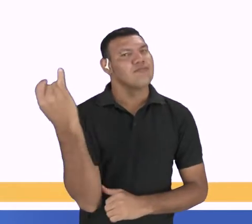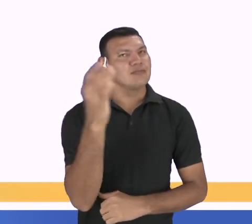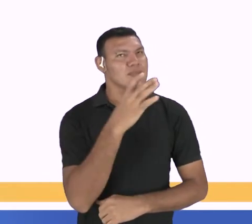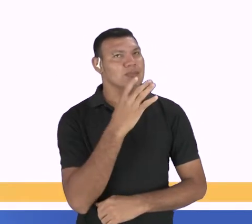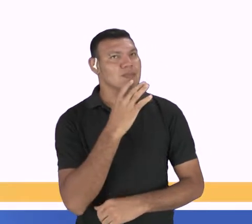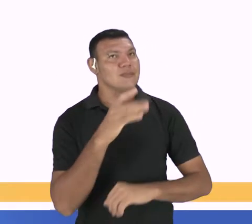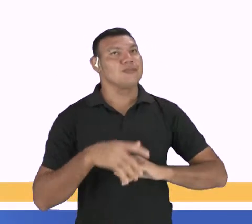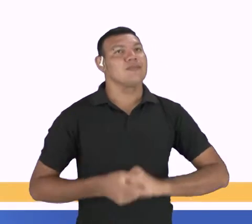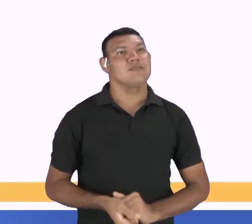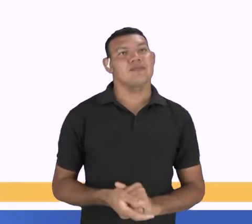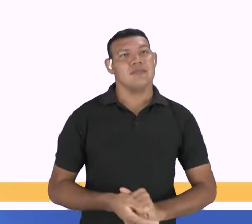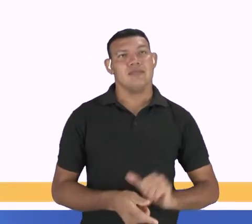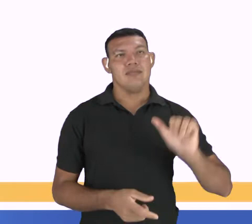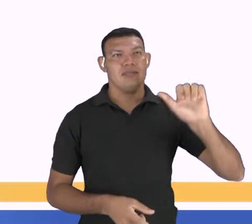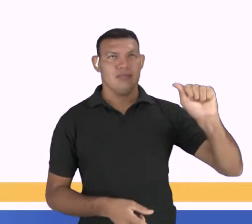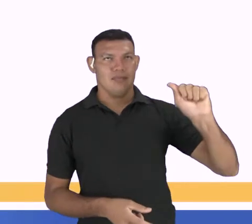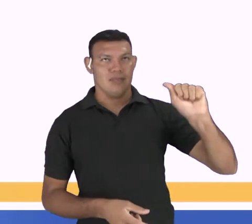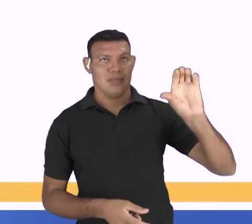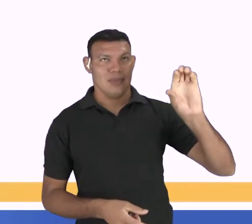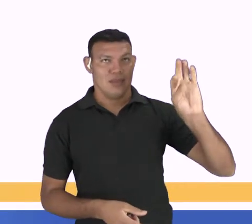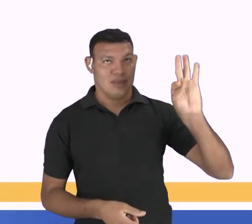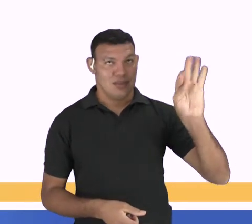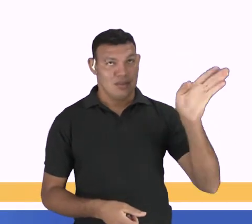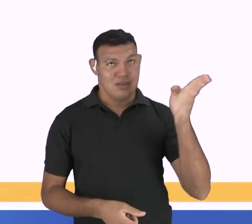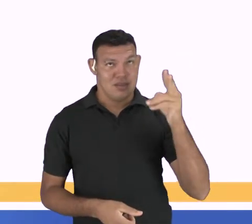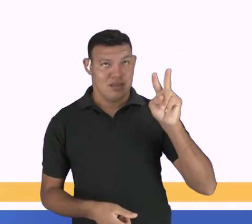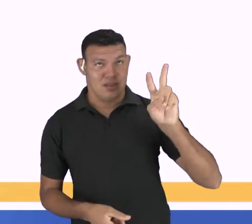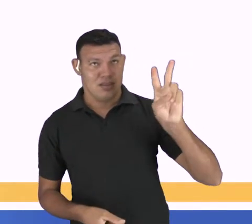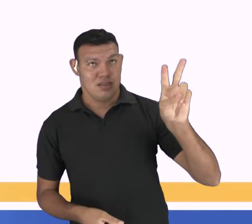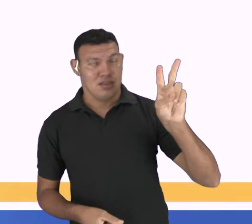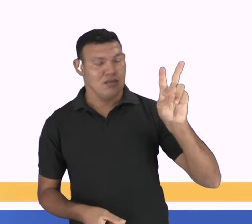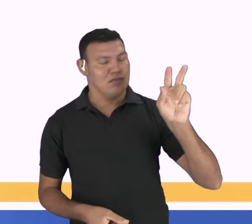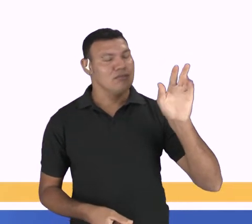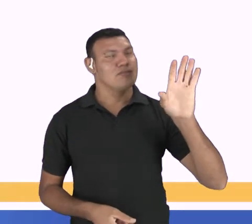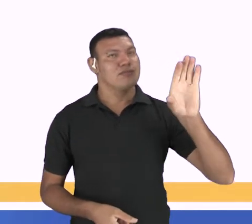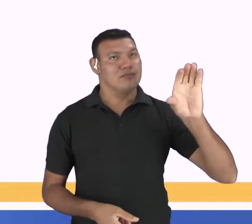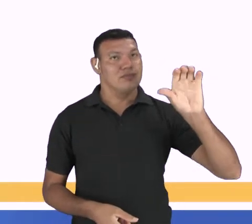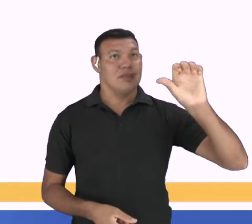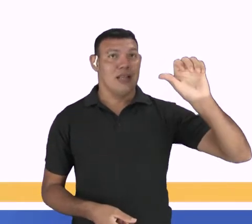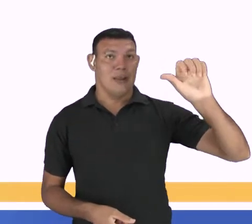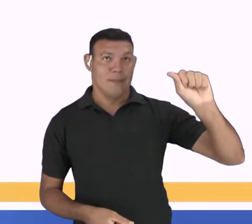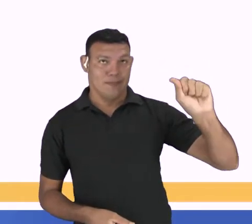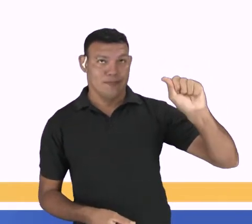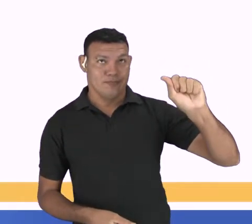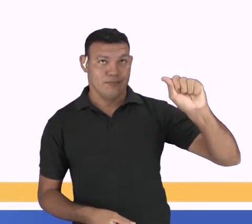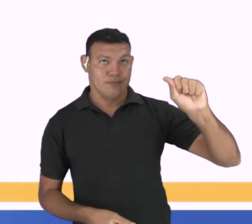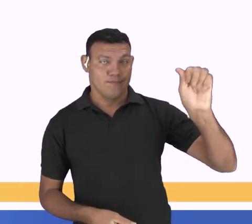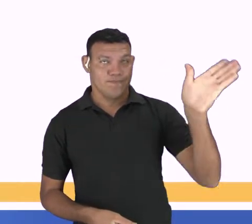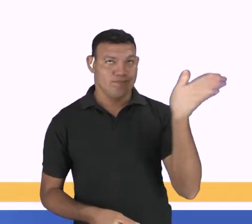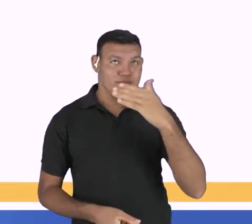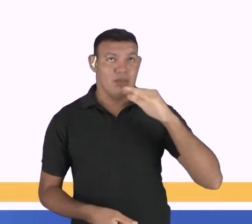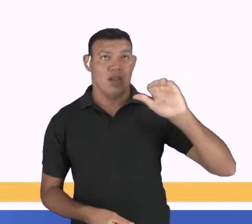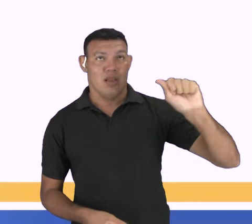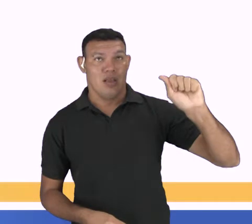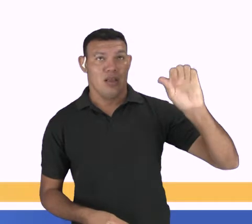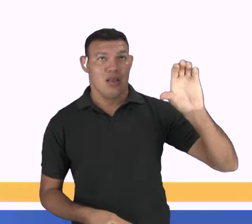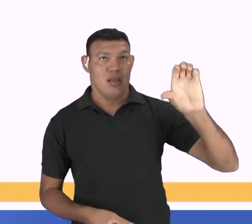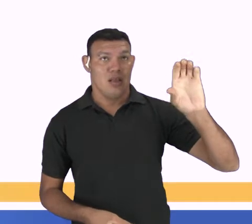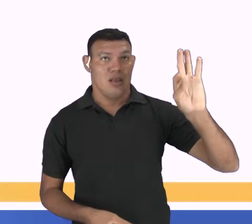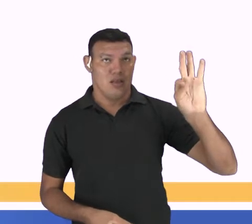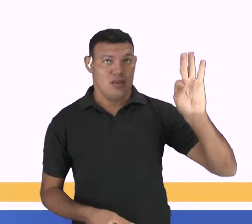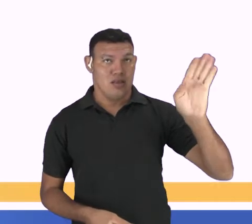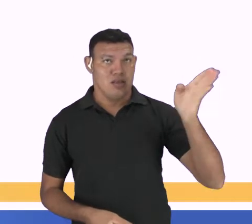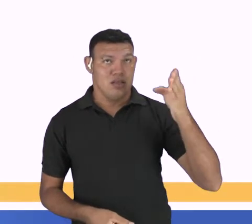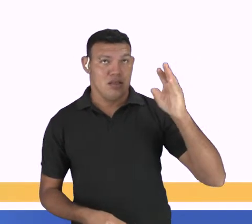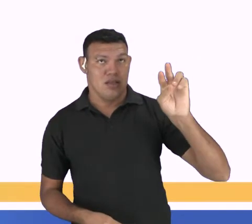actor age. Quando eu digo actor age, você pode pensar haja ou atue, porque o act